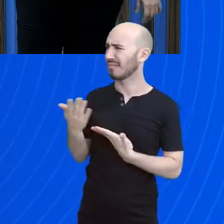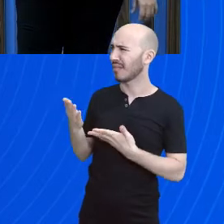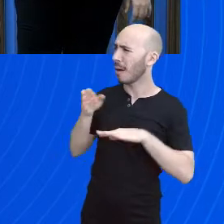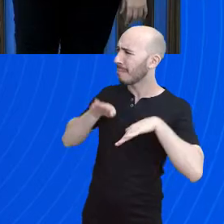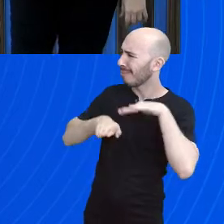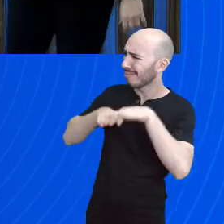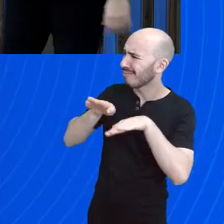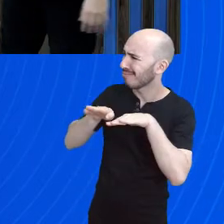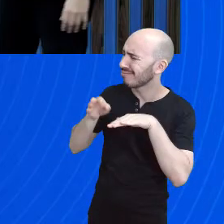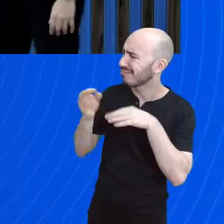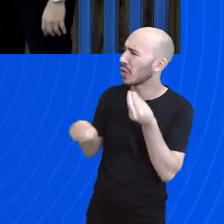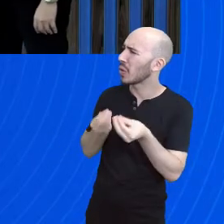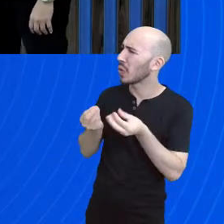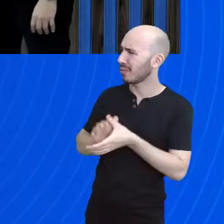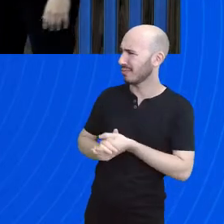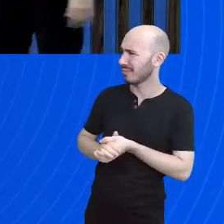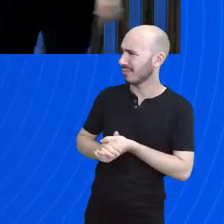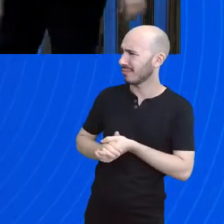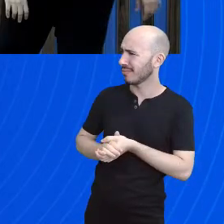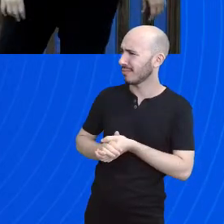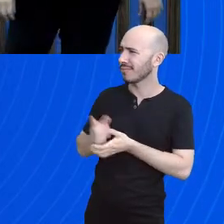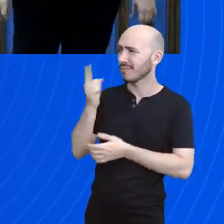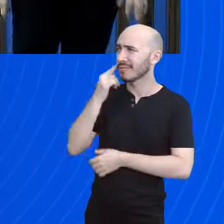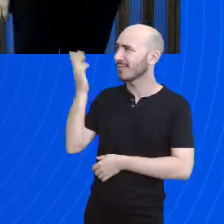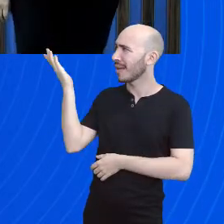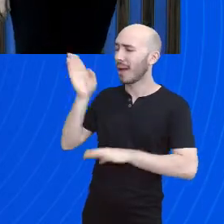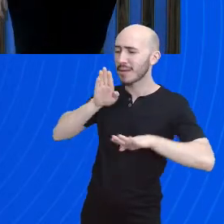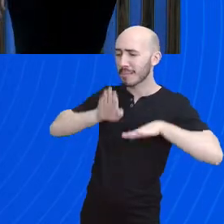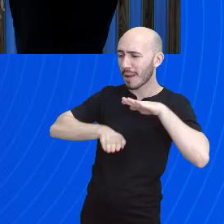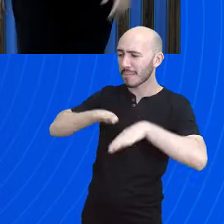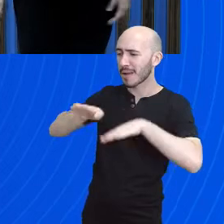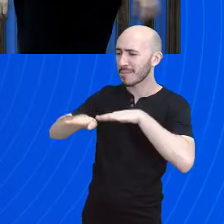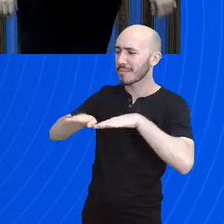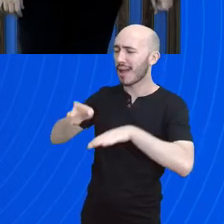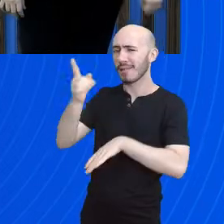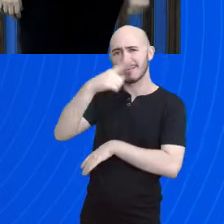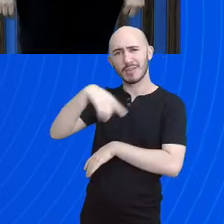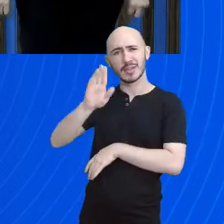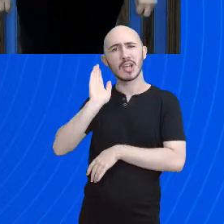pegada. Botei até umas pegadas aí na areia para vocês,